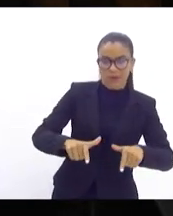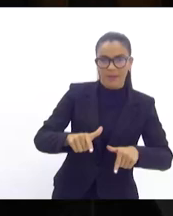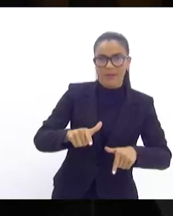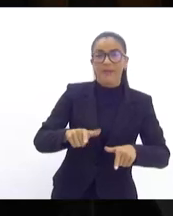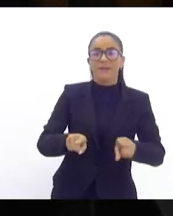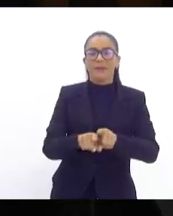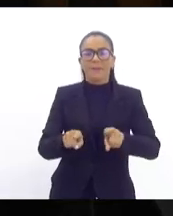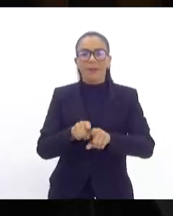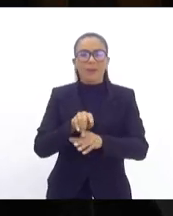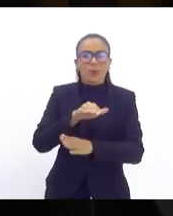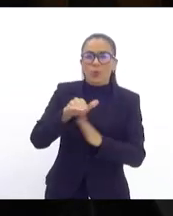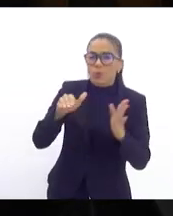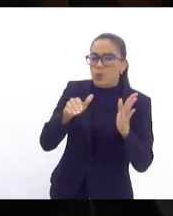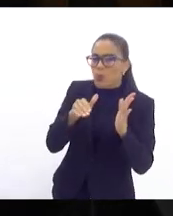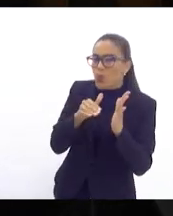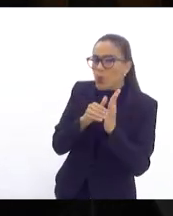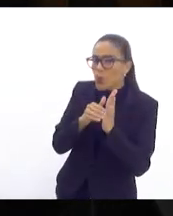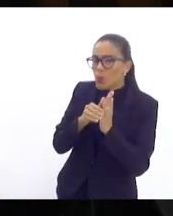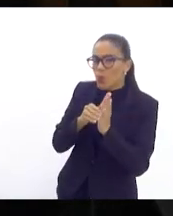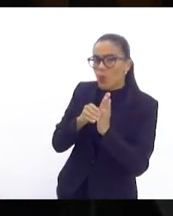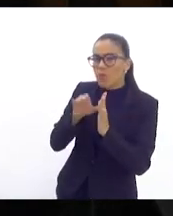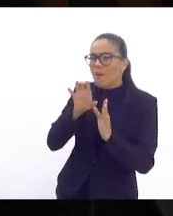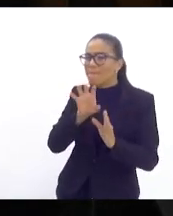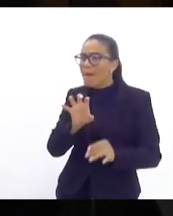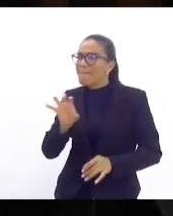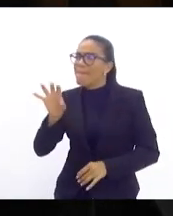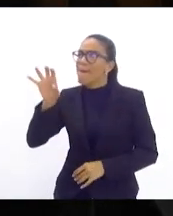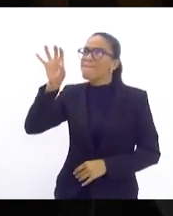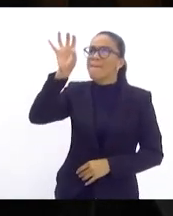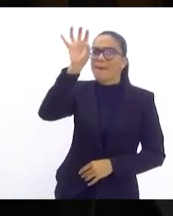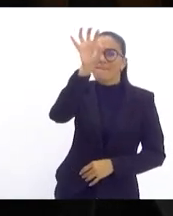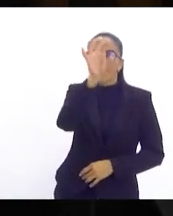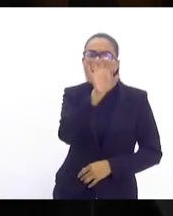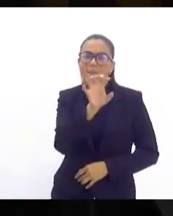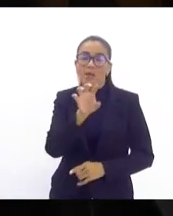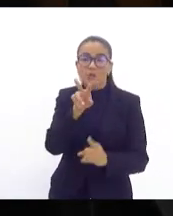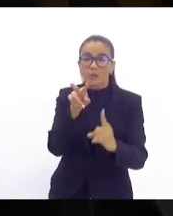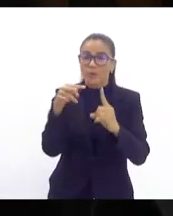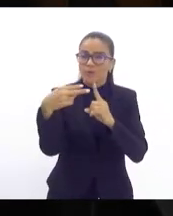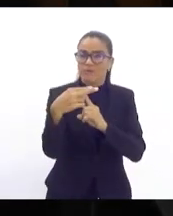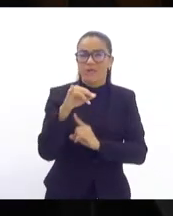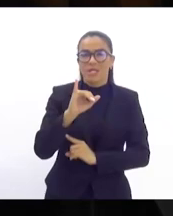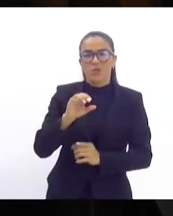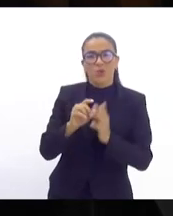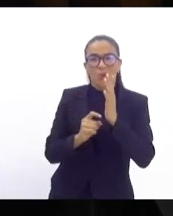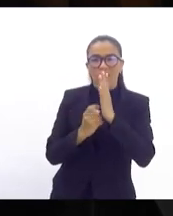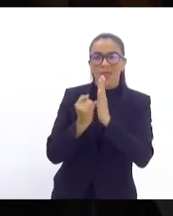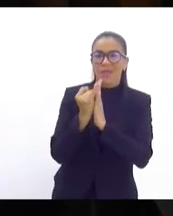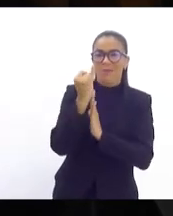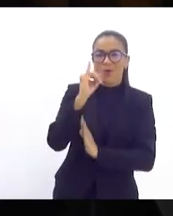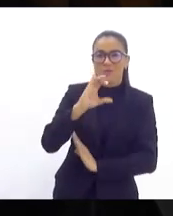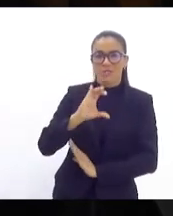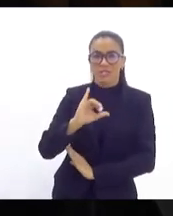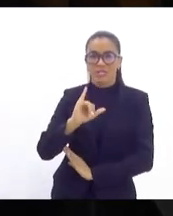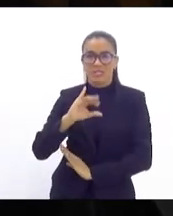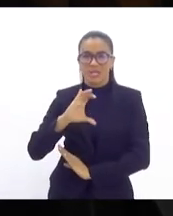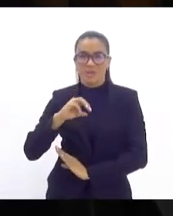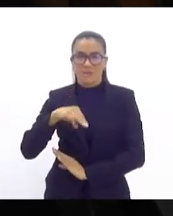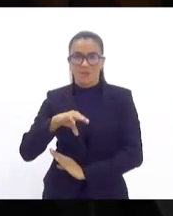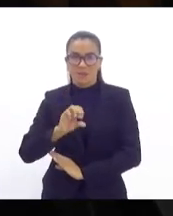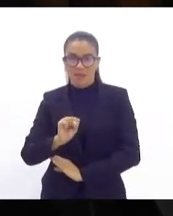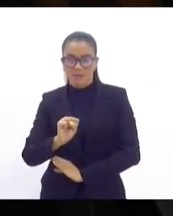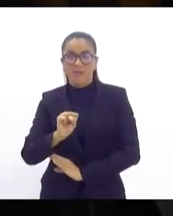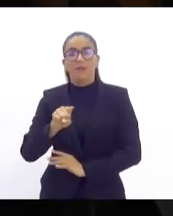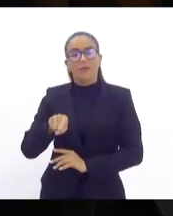todas as unidades federativas sobre ponto de vista de ICMS então o Estado do Rio de Janeiro